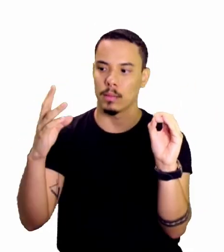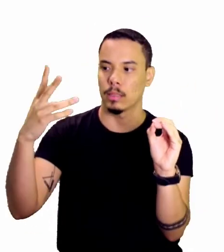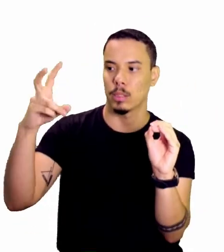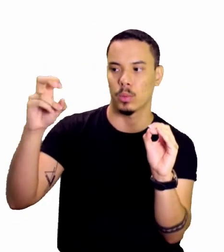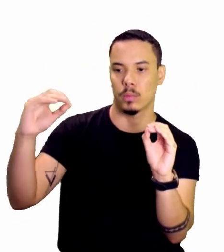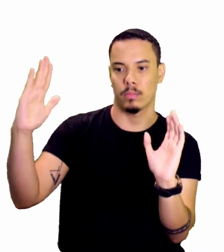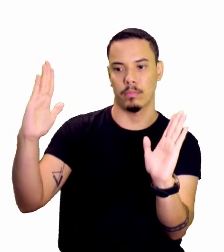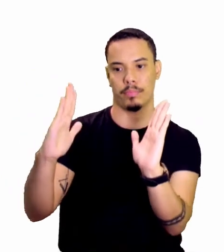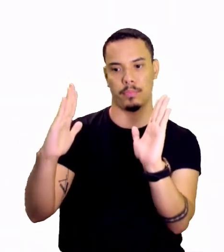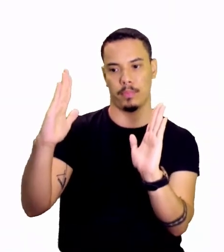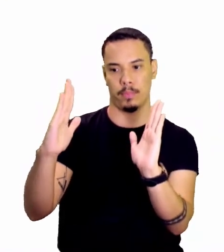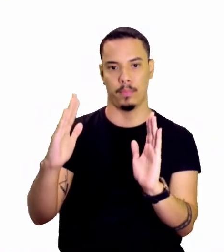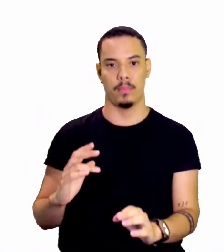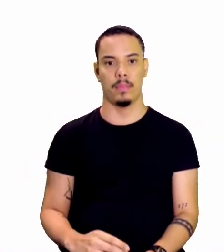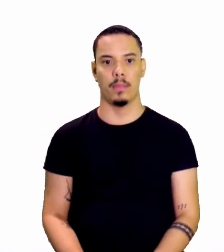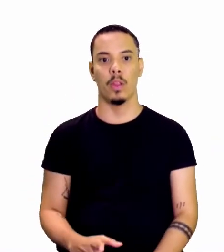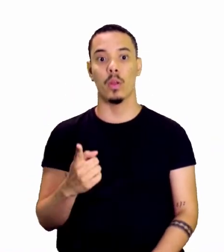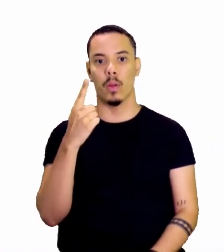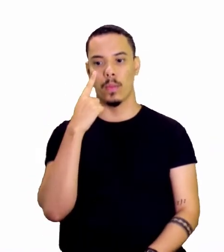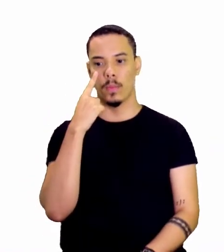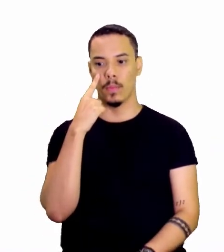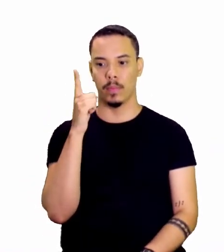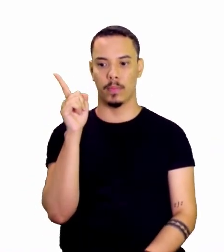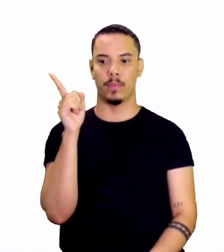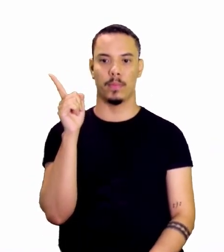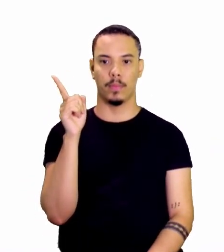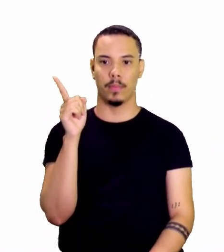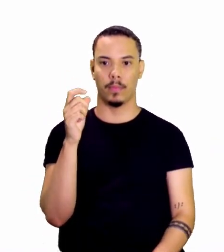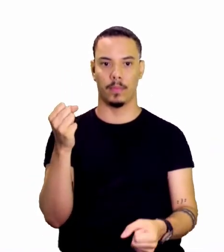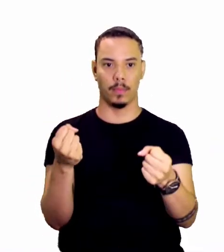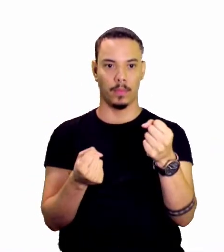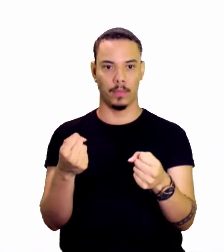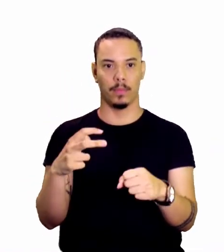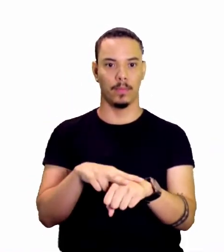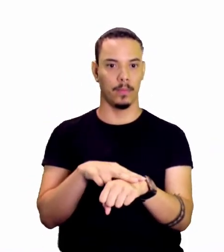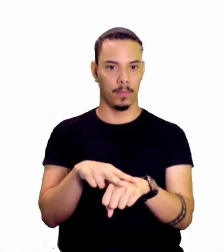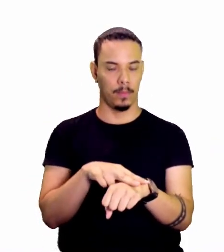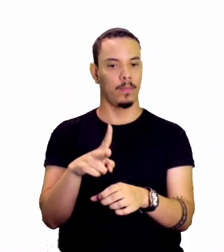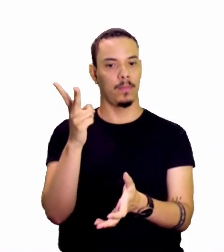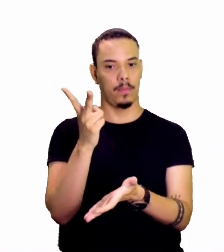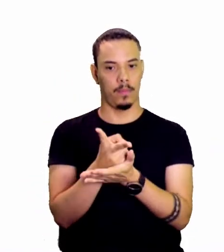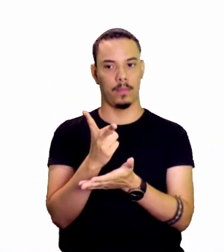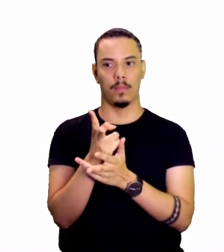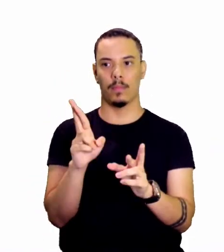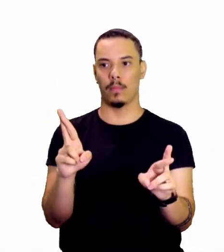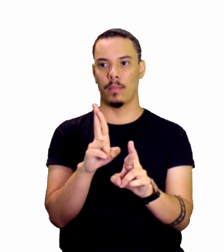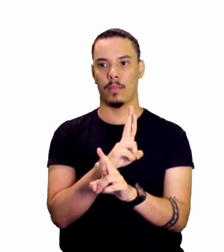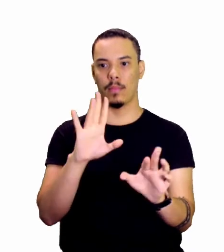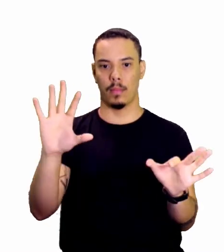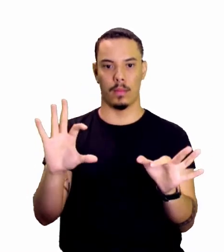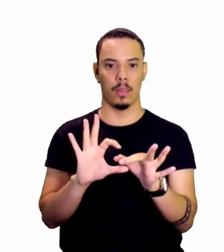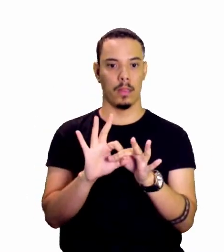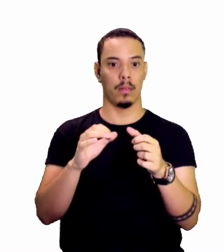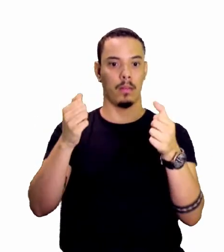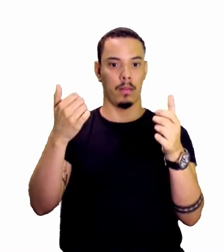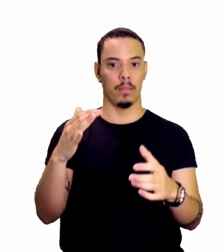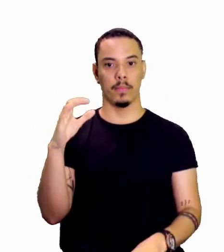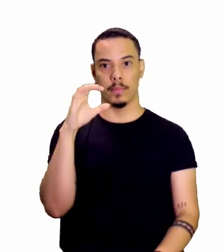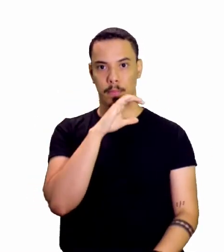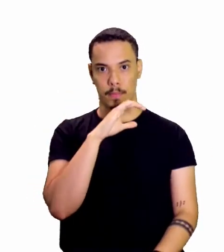e 50 Olha só o nosso automóvel da física aí ó de novo relação sobre